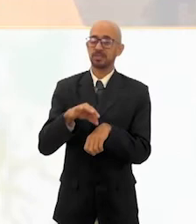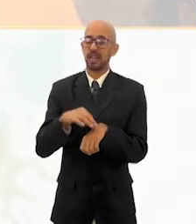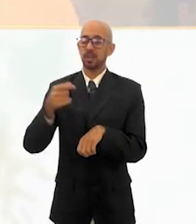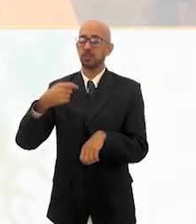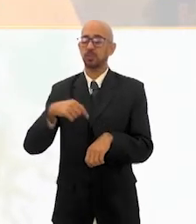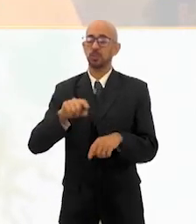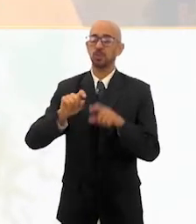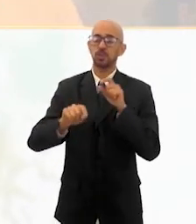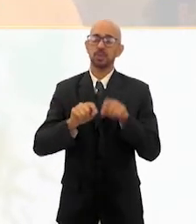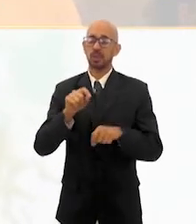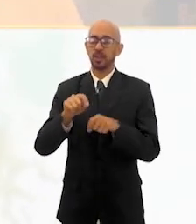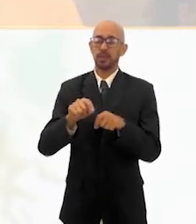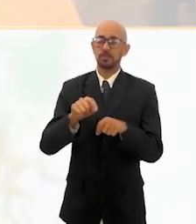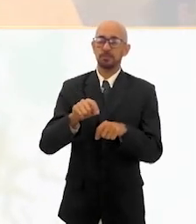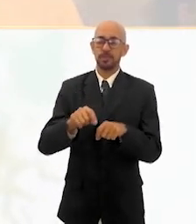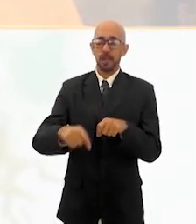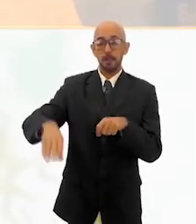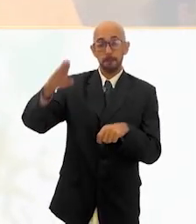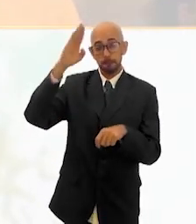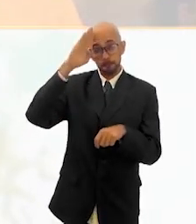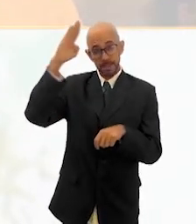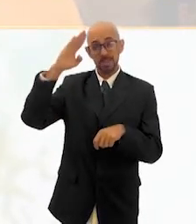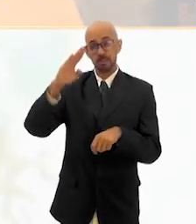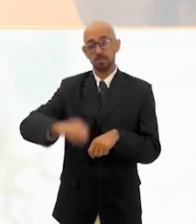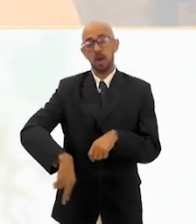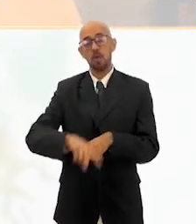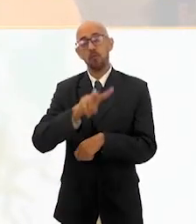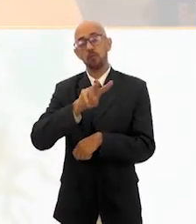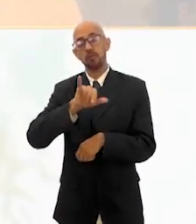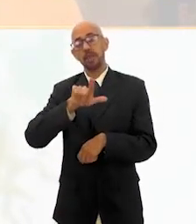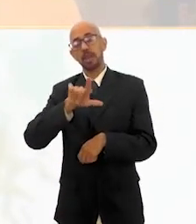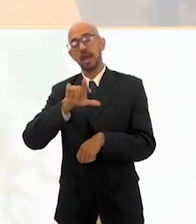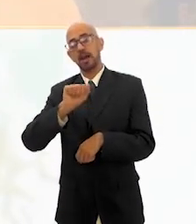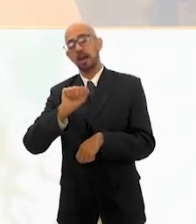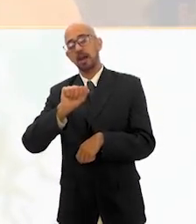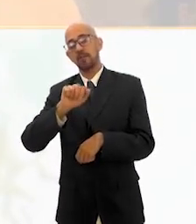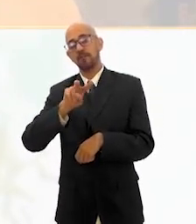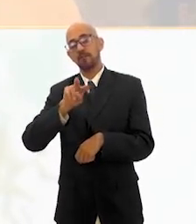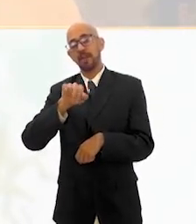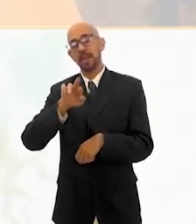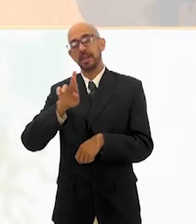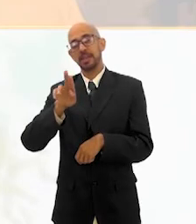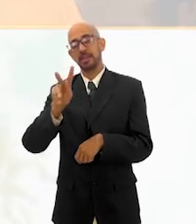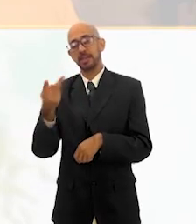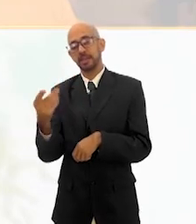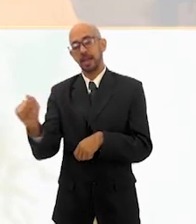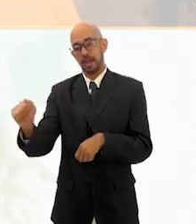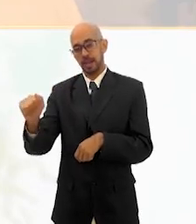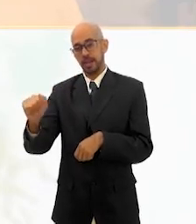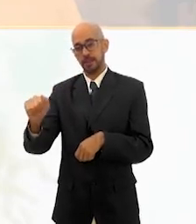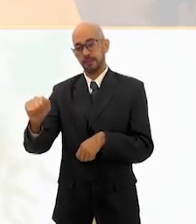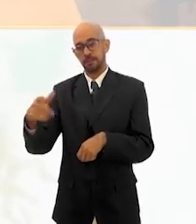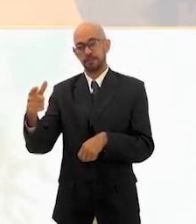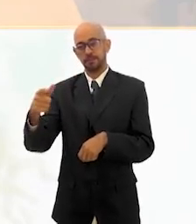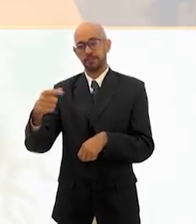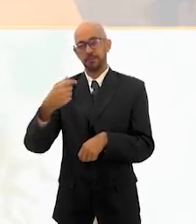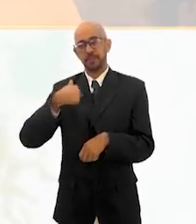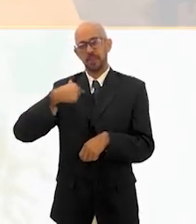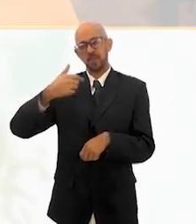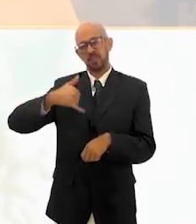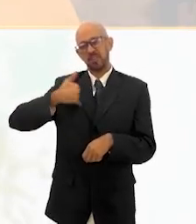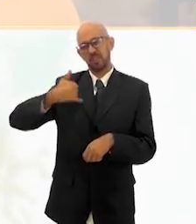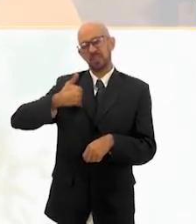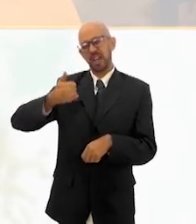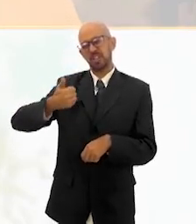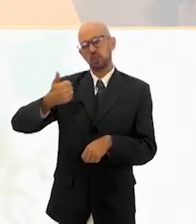falar, mais precisamente Vila Velha, foi uma cidade que participou. Olha, eu estava chegando aos 20, olha, eu